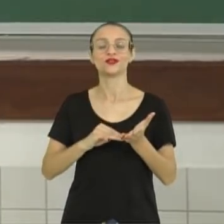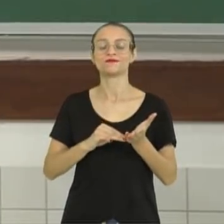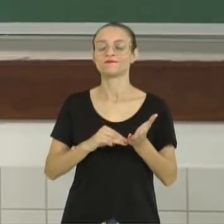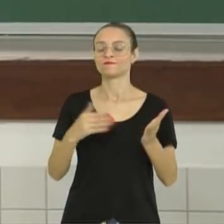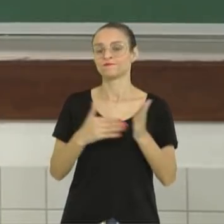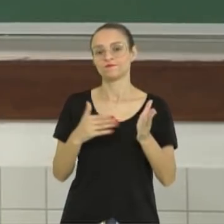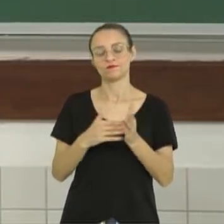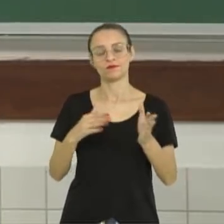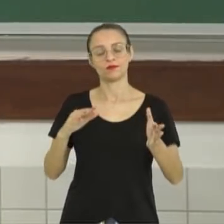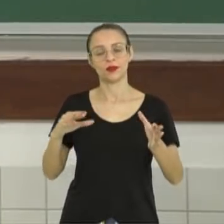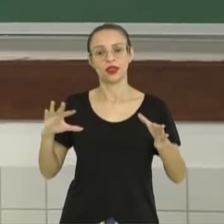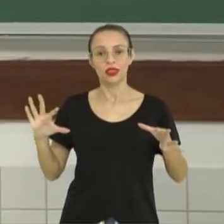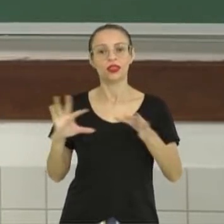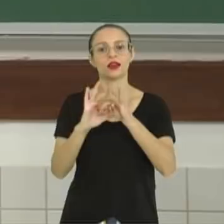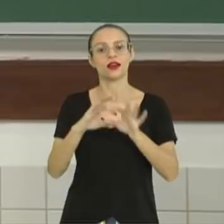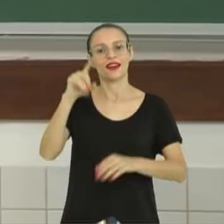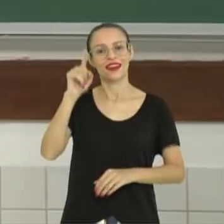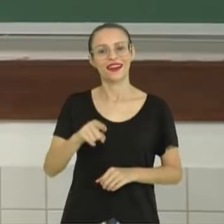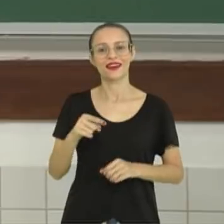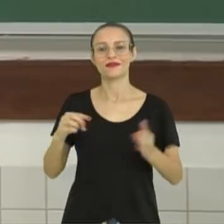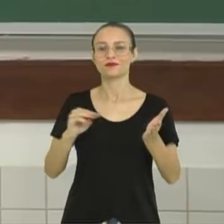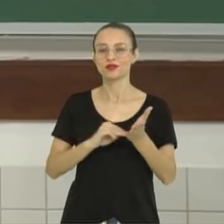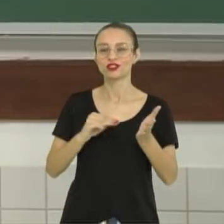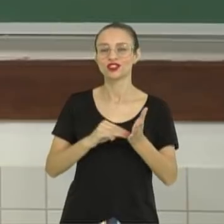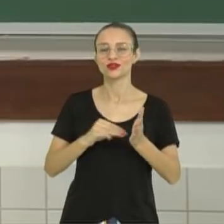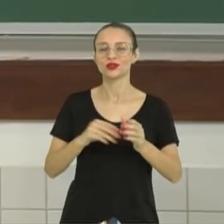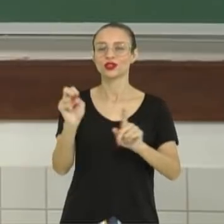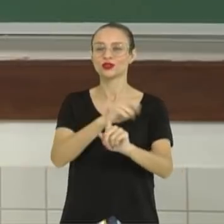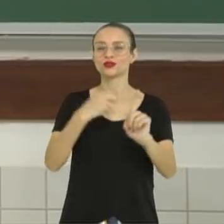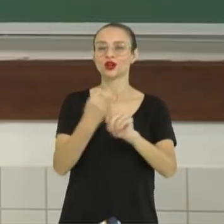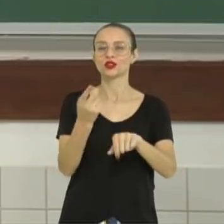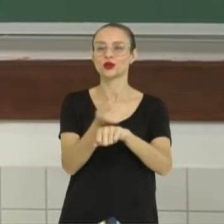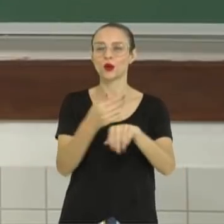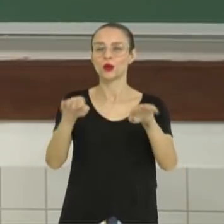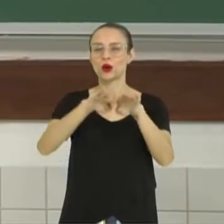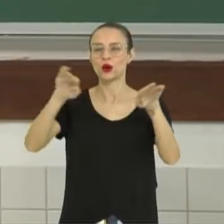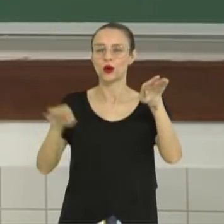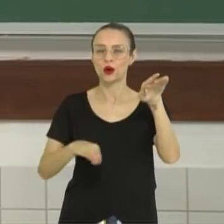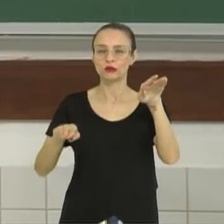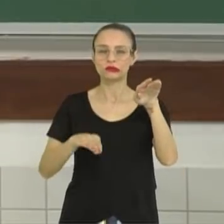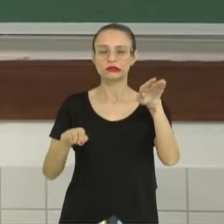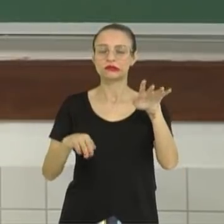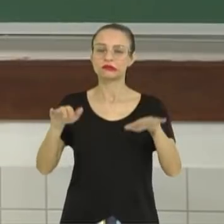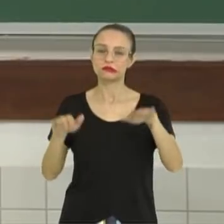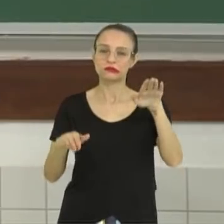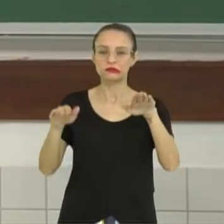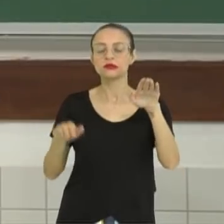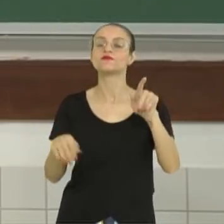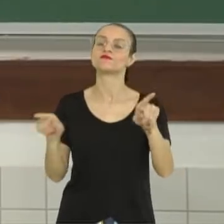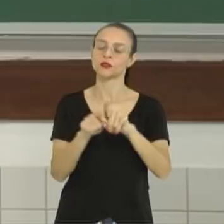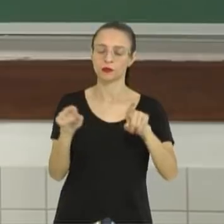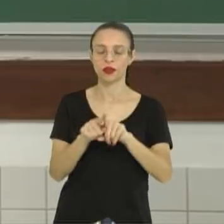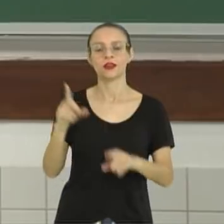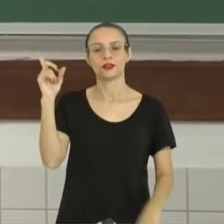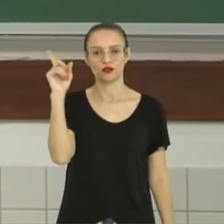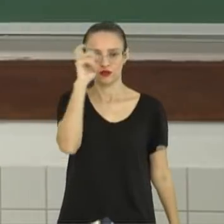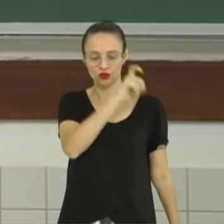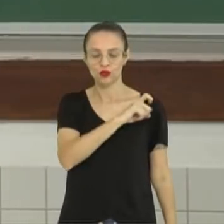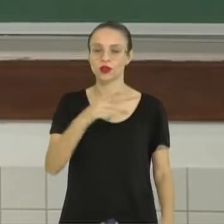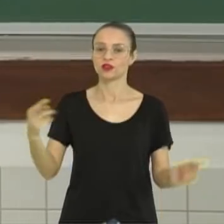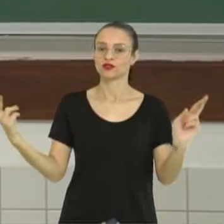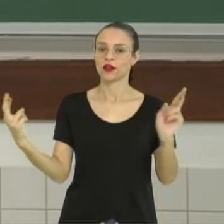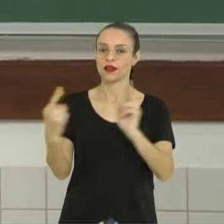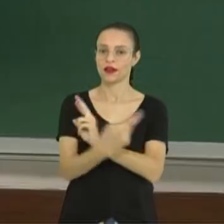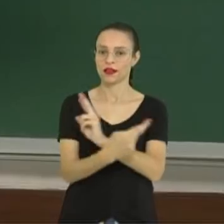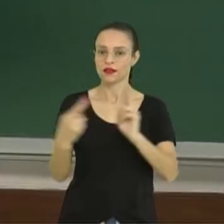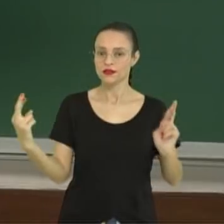motivos socioeconômicos. A diferença socioeconômica entre os países faz com que haja dificuldade das